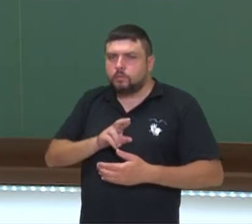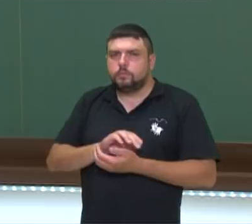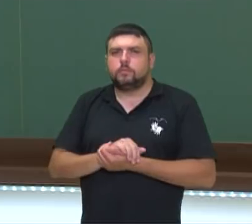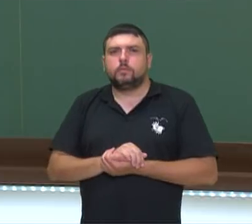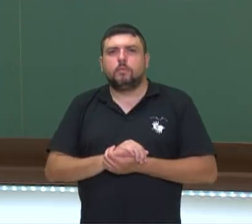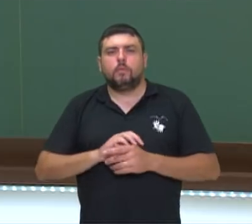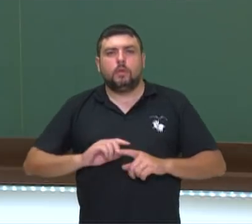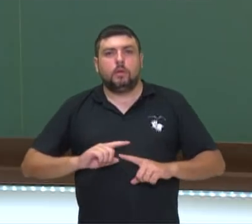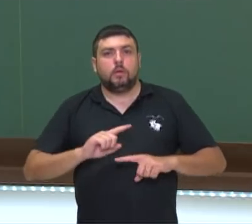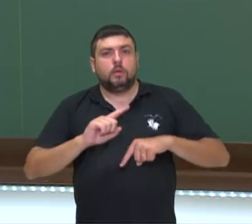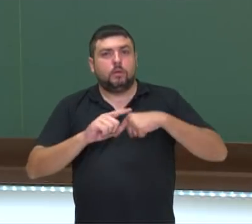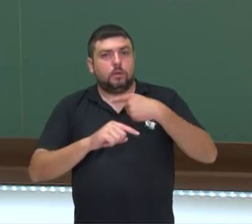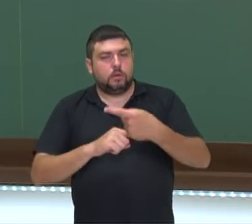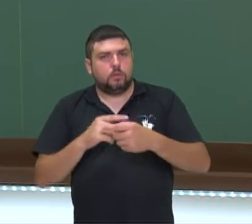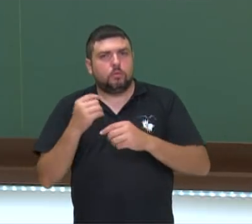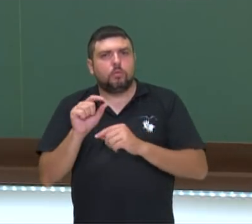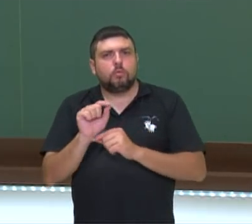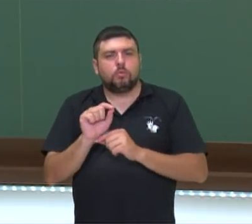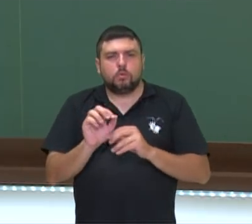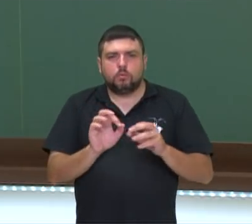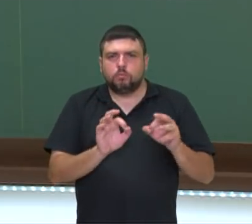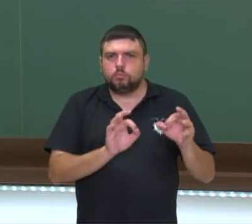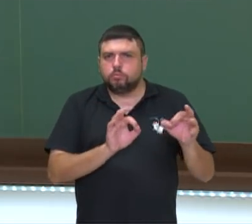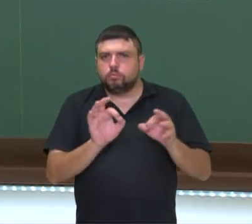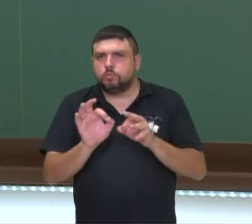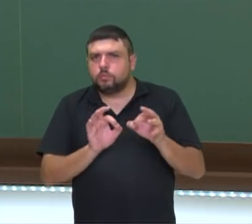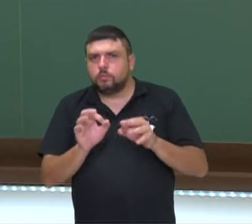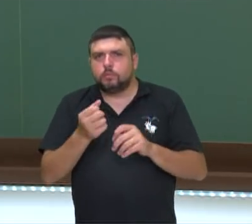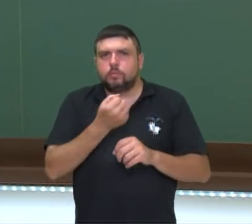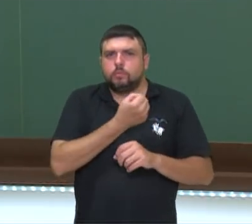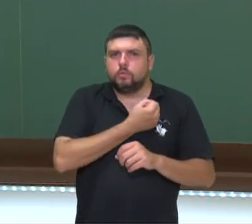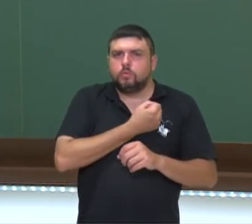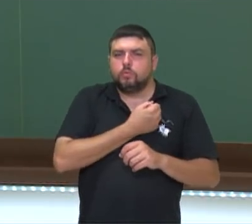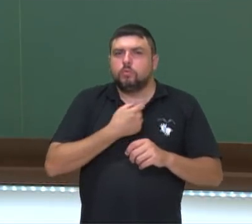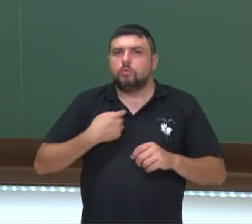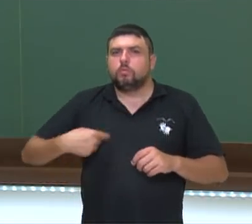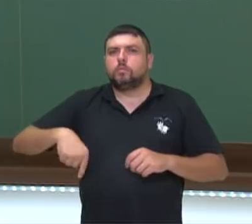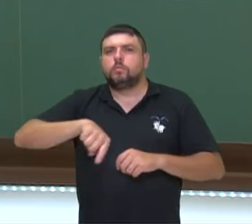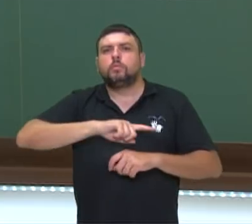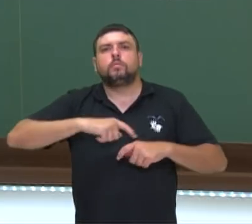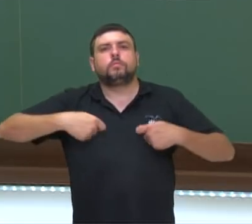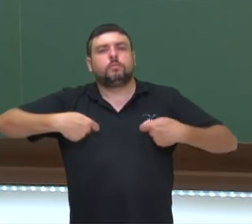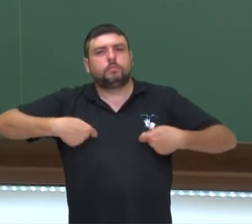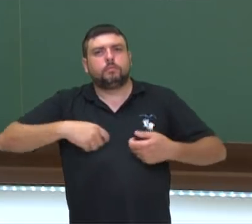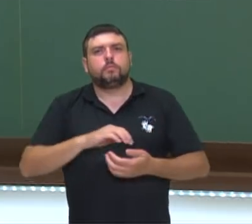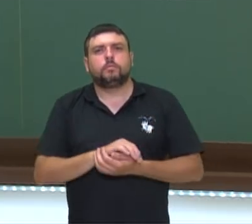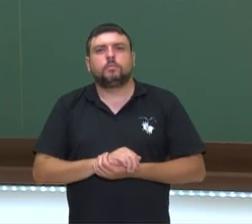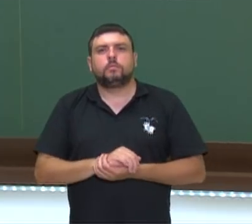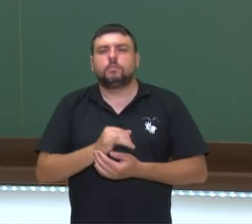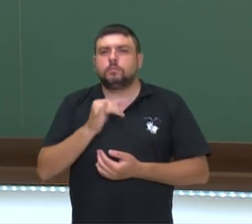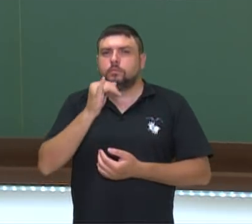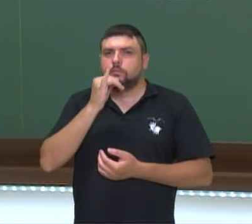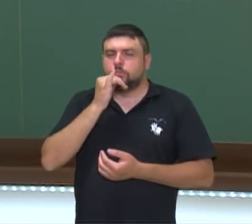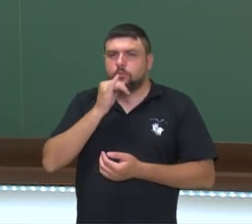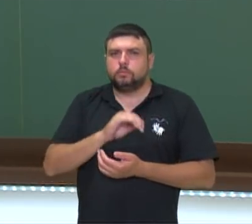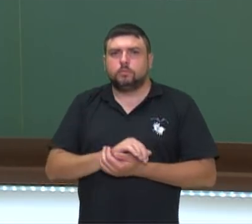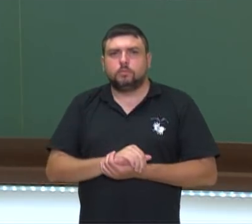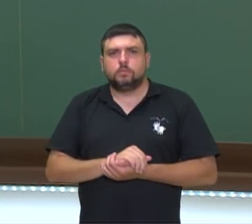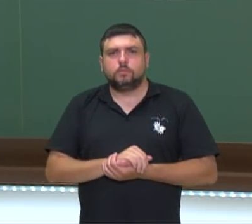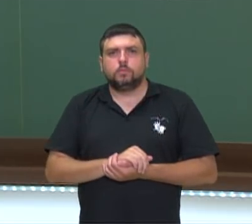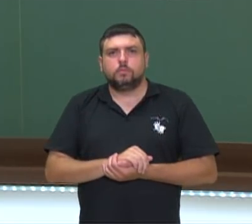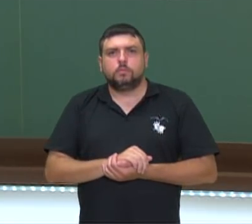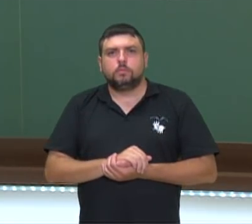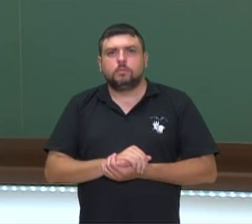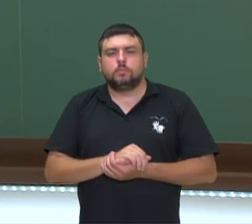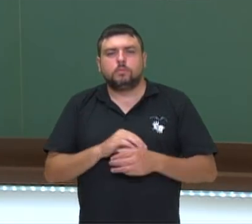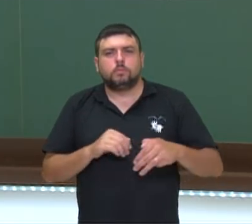gente destacar os valores que a gente vai necessitar para resolver. Por exemplo, o montante. O